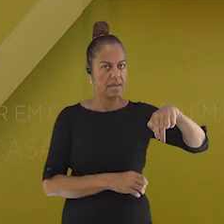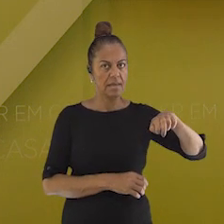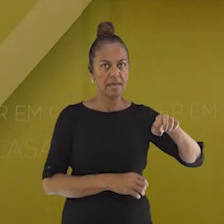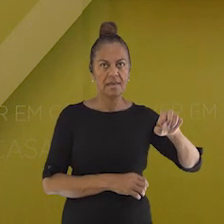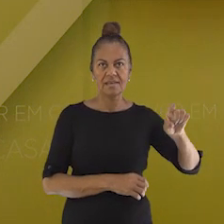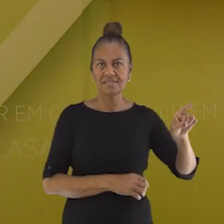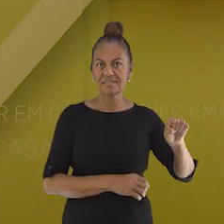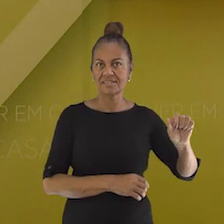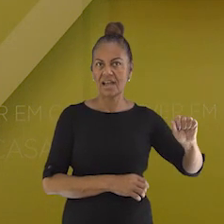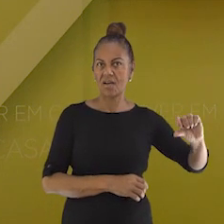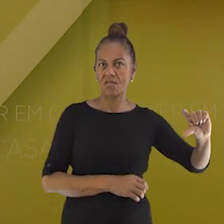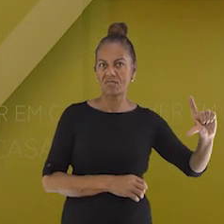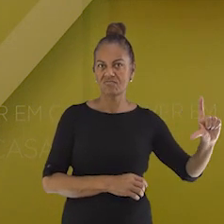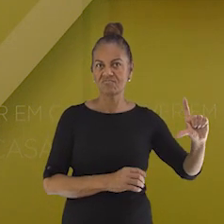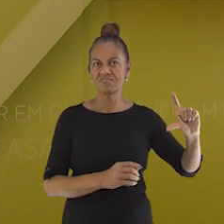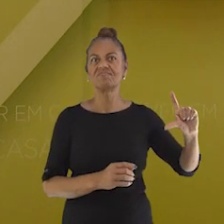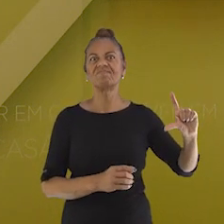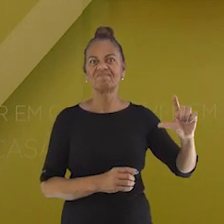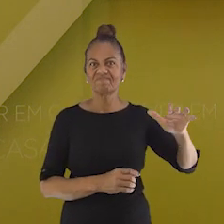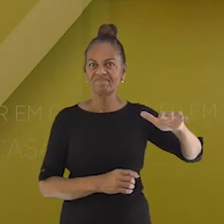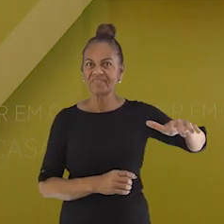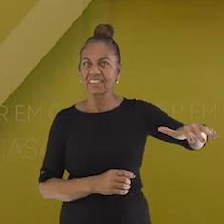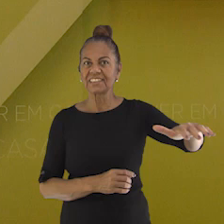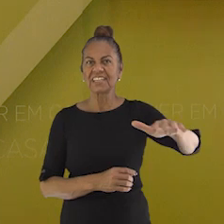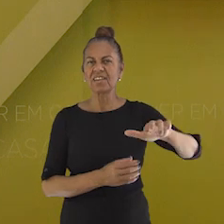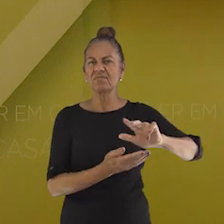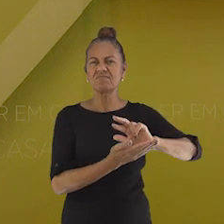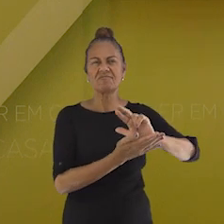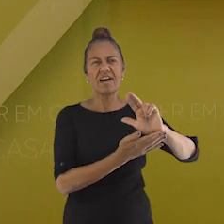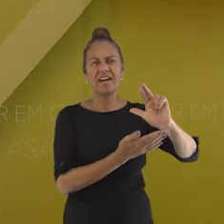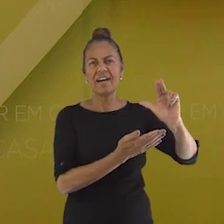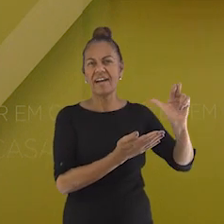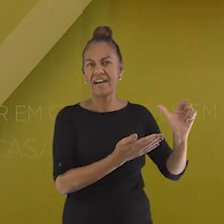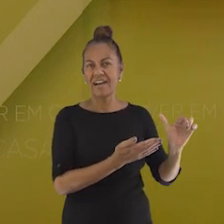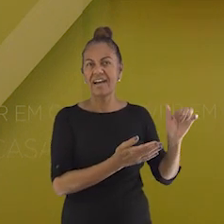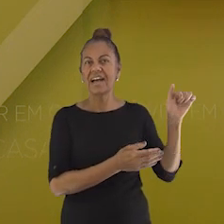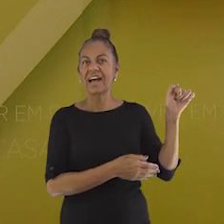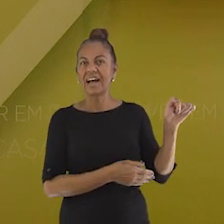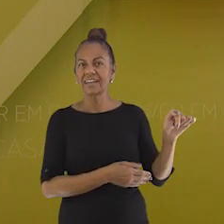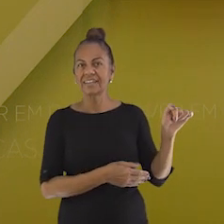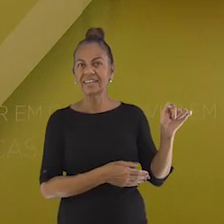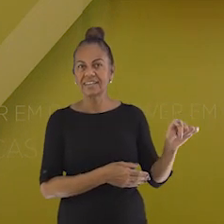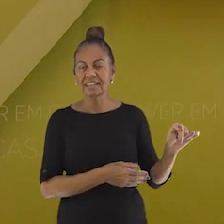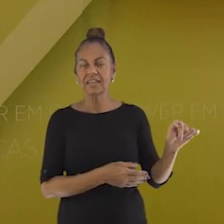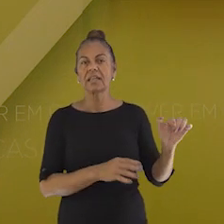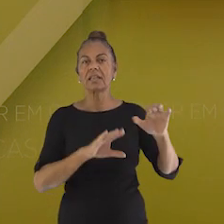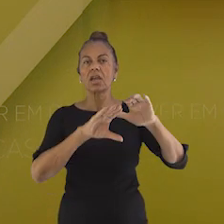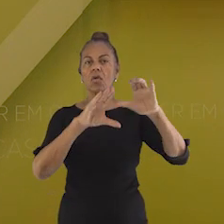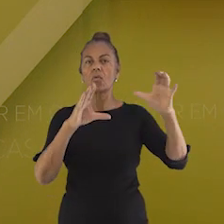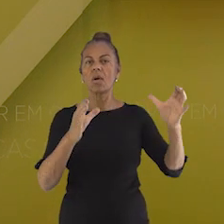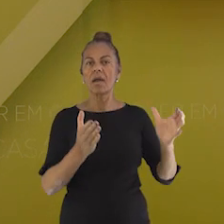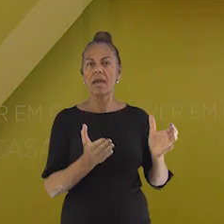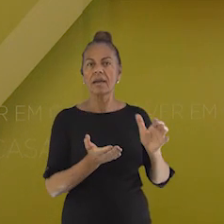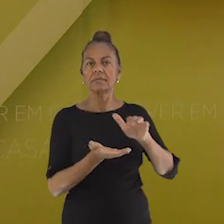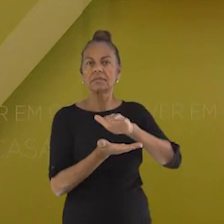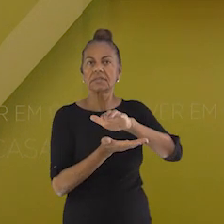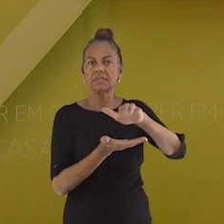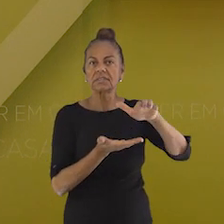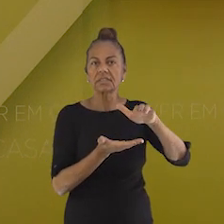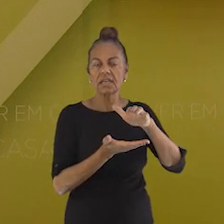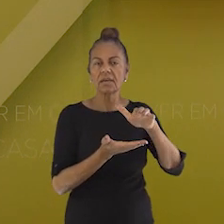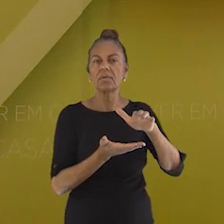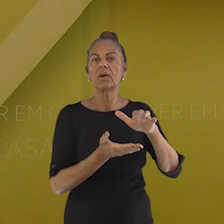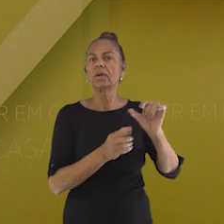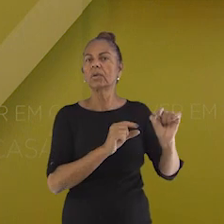de grande diversidade. Como já disse no início da aula, o manguezal é um ecossistema